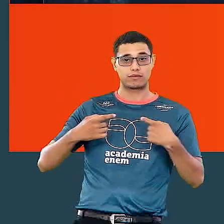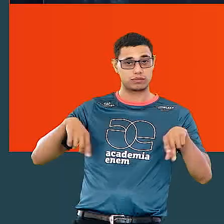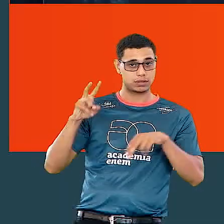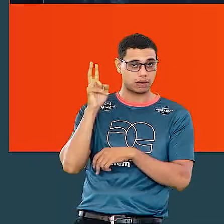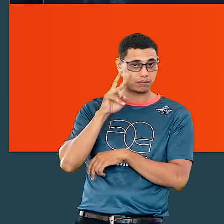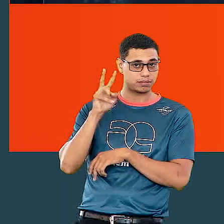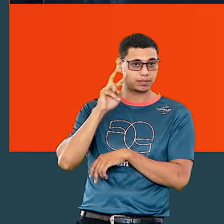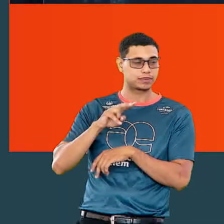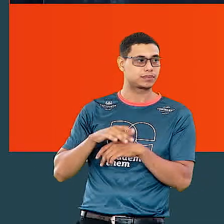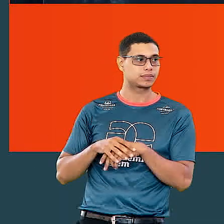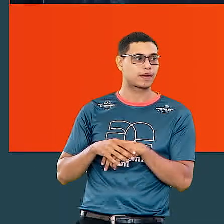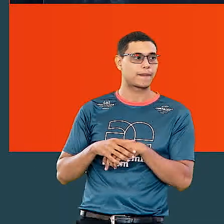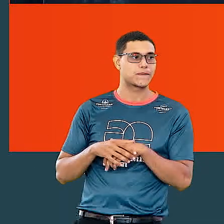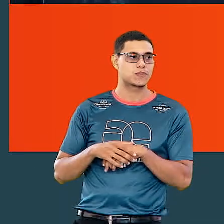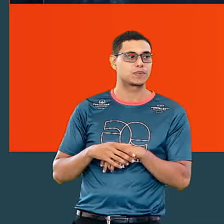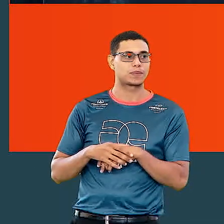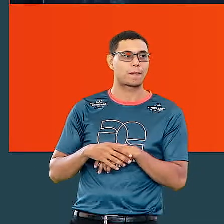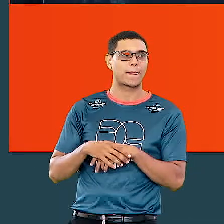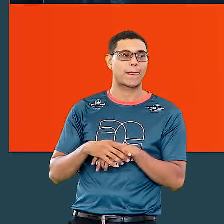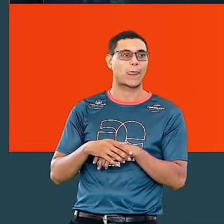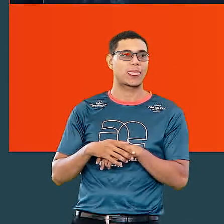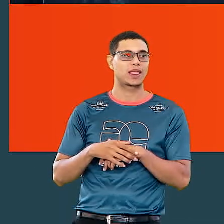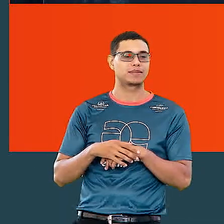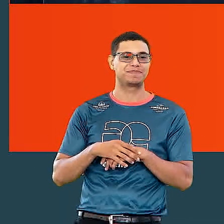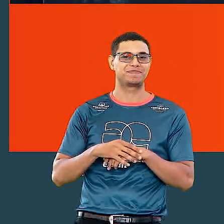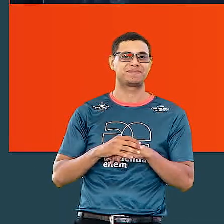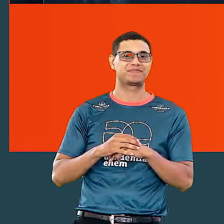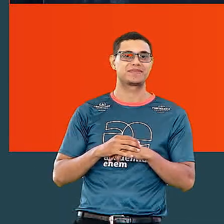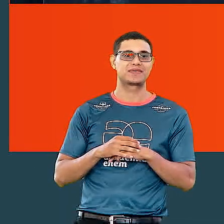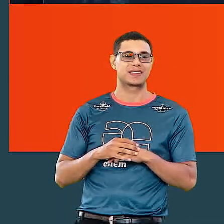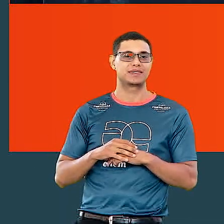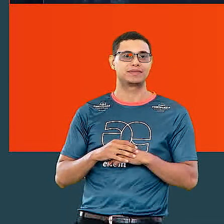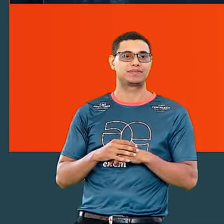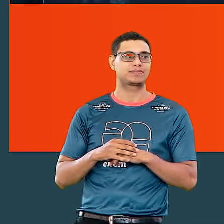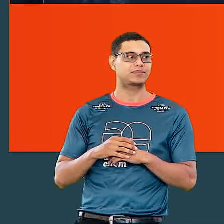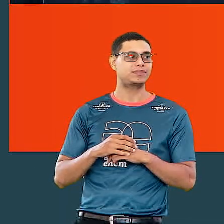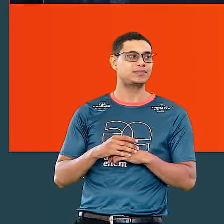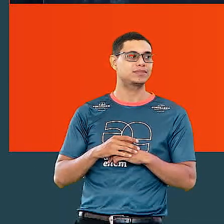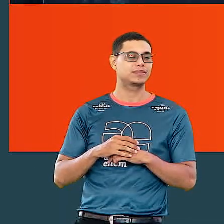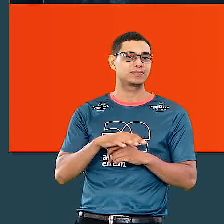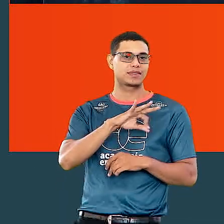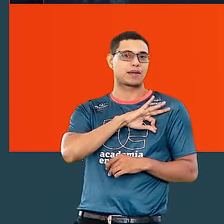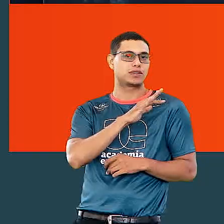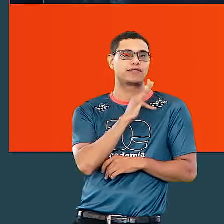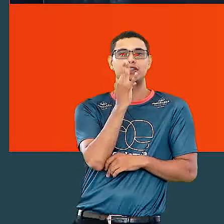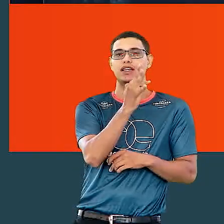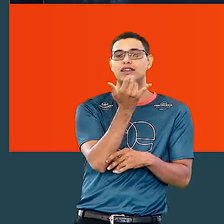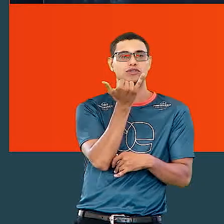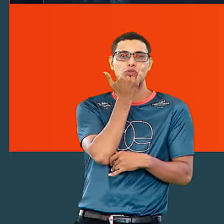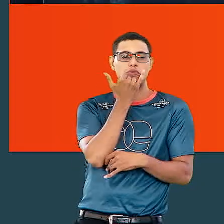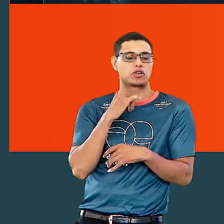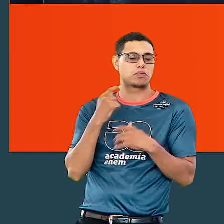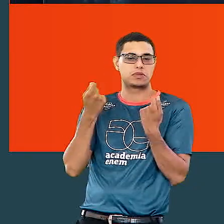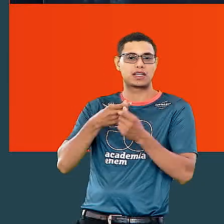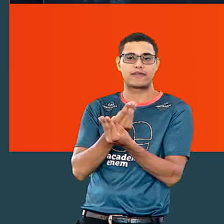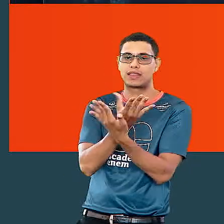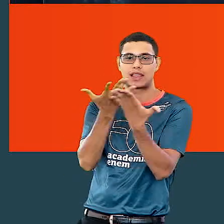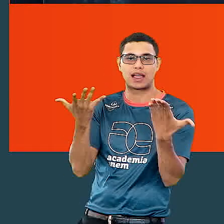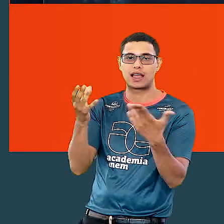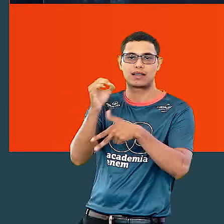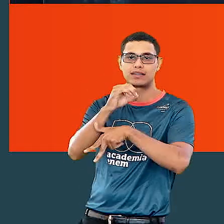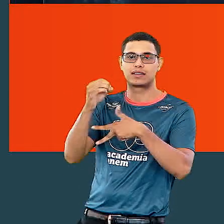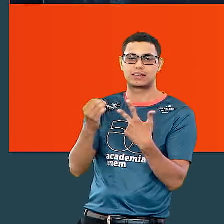Isso daqui na prova azul é a 64. Pode botar aí, pode anotar. Polícia Federal, desculpa, eu tinha que fazer isso pela Academia